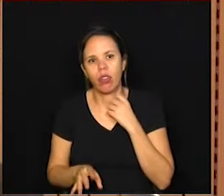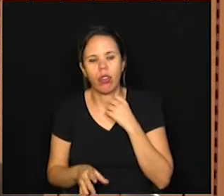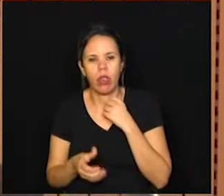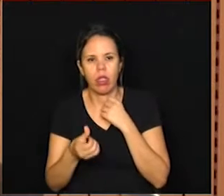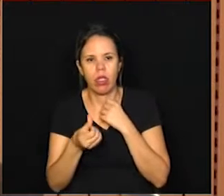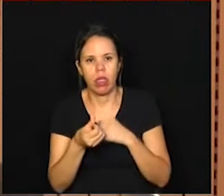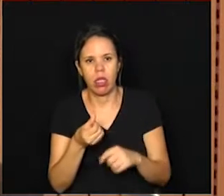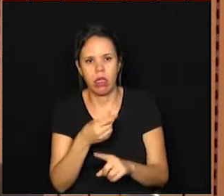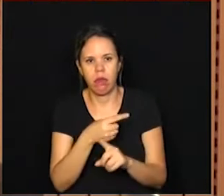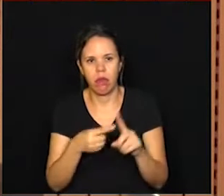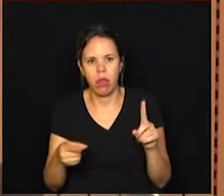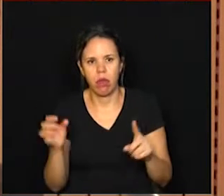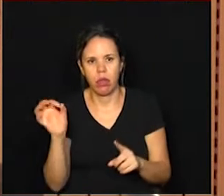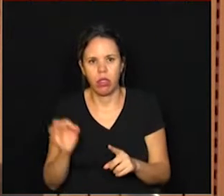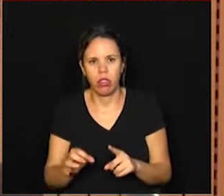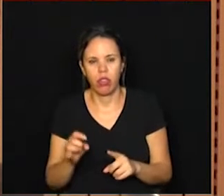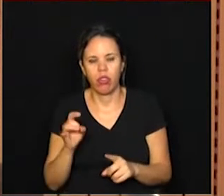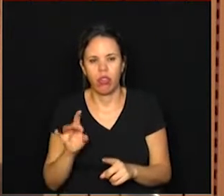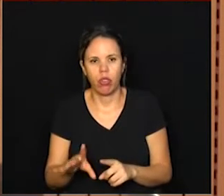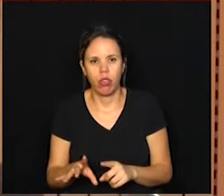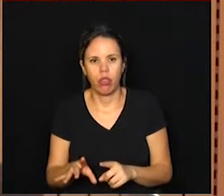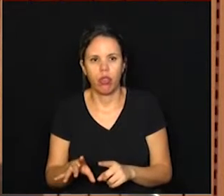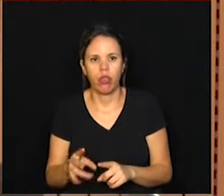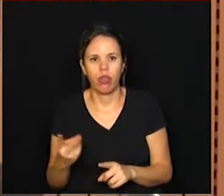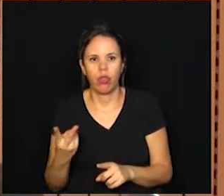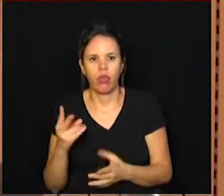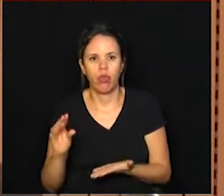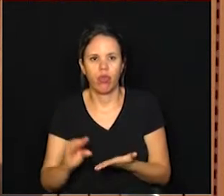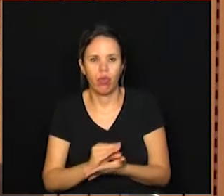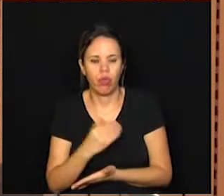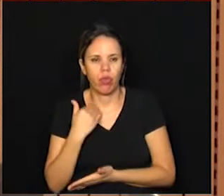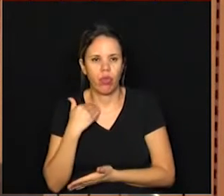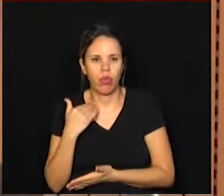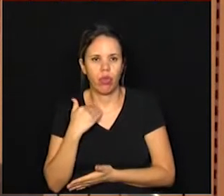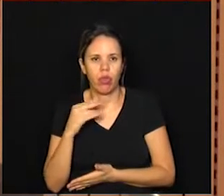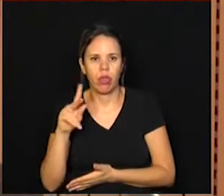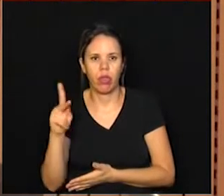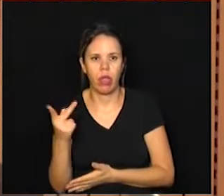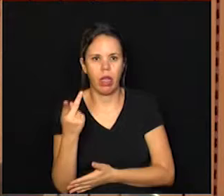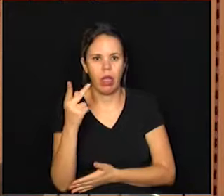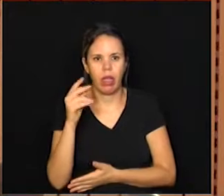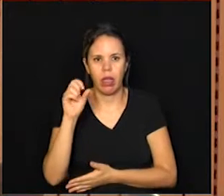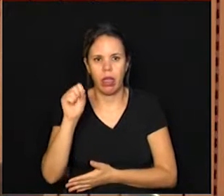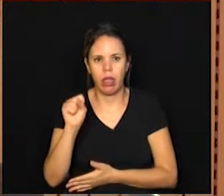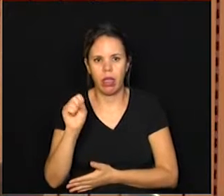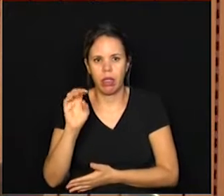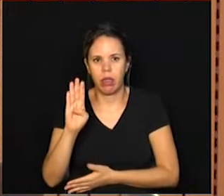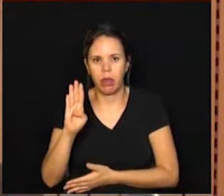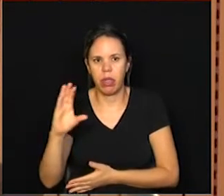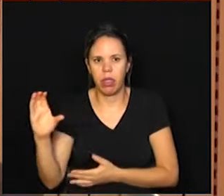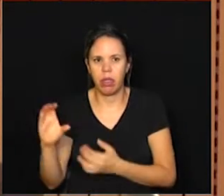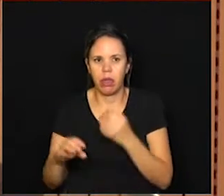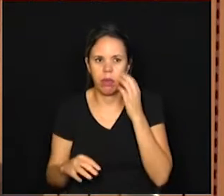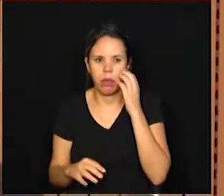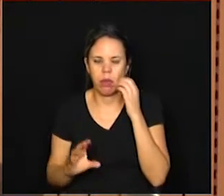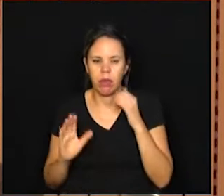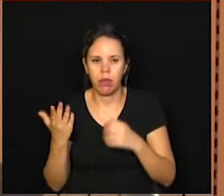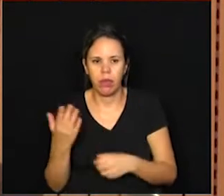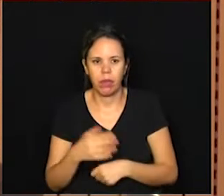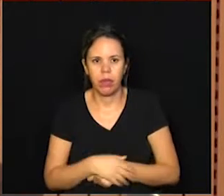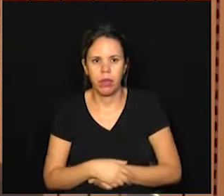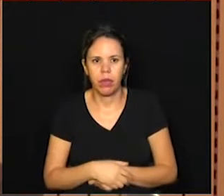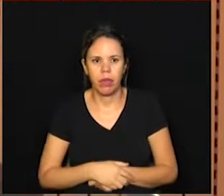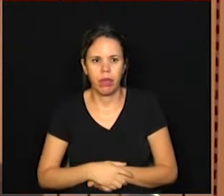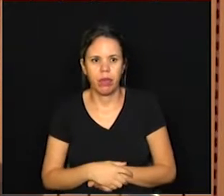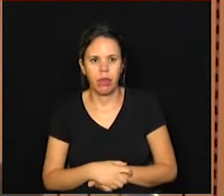6,5% das cotas de sociedade do banco, o HSBC. O que aconteceu então?